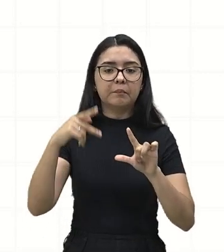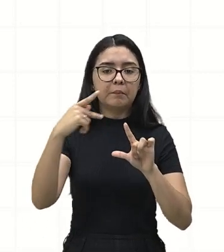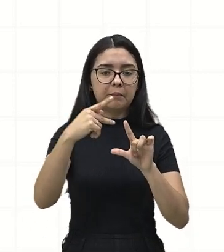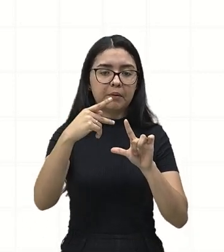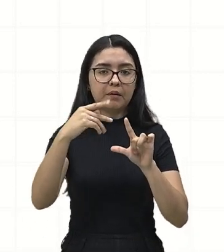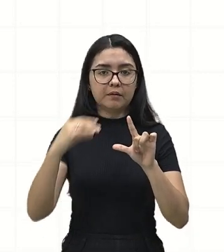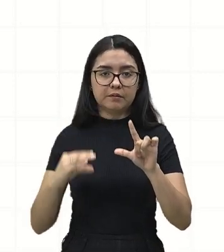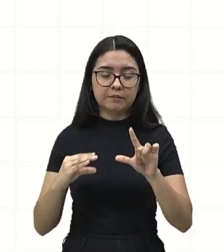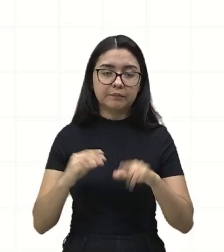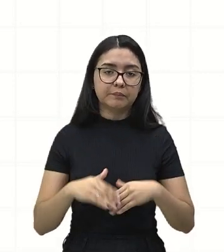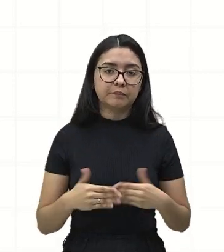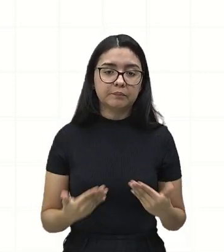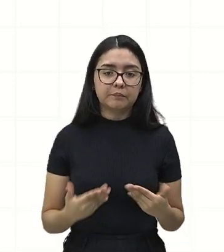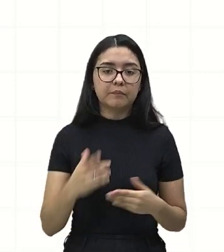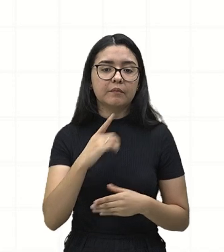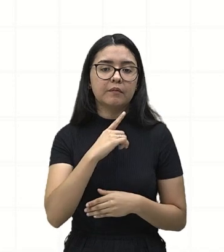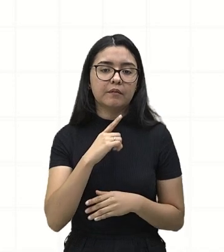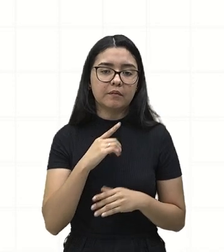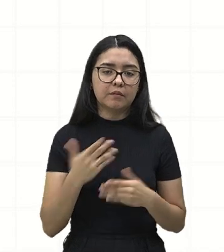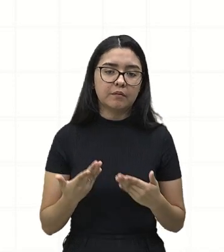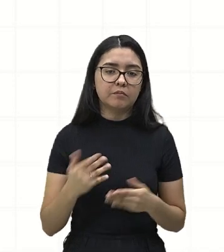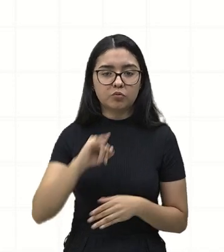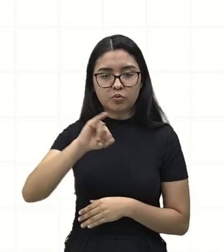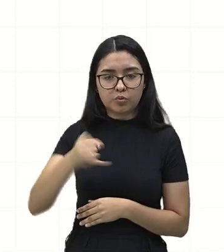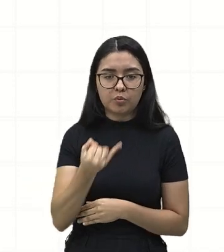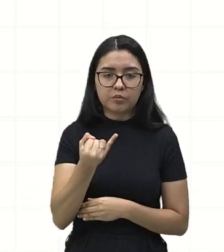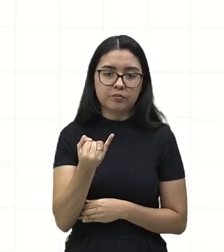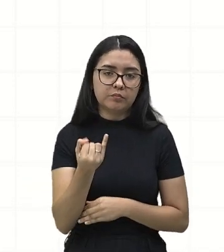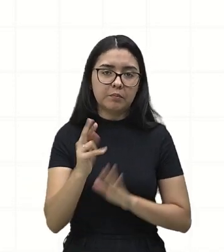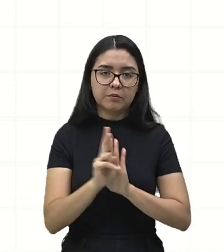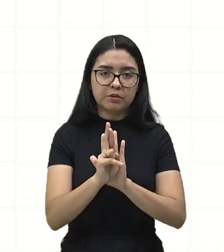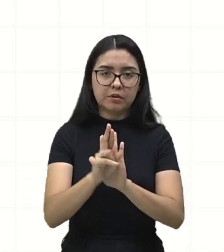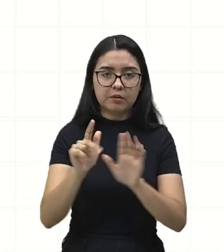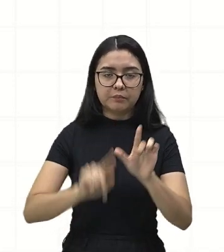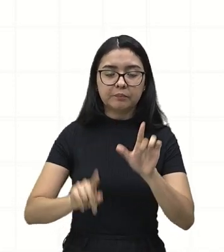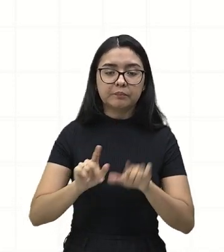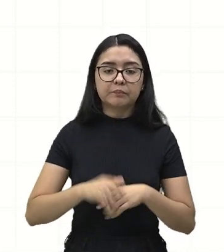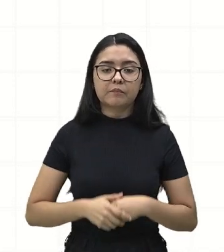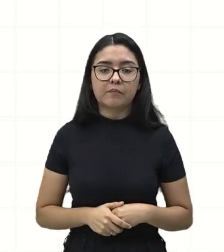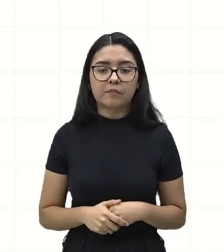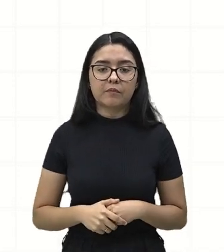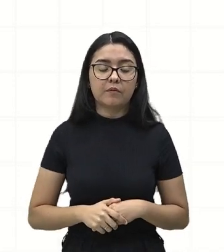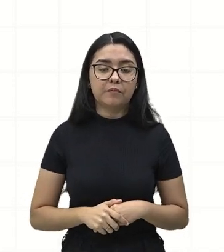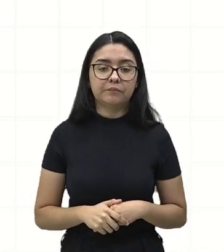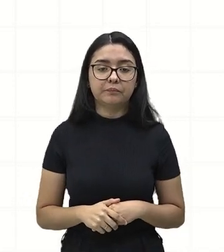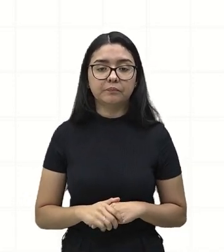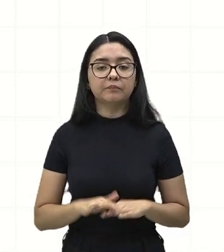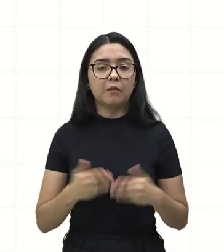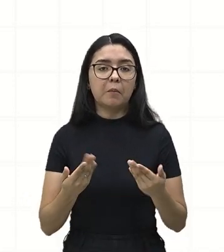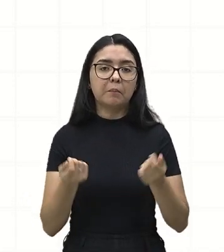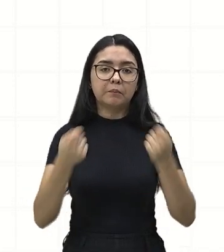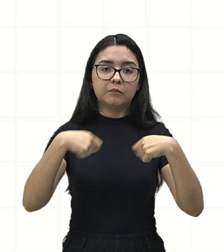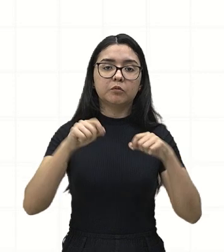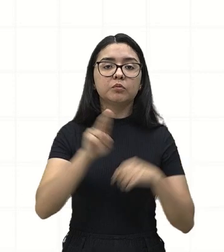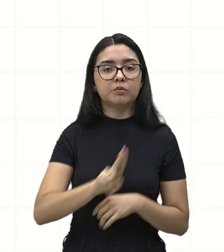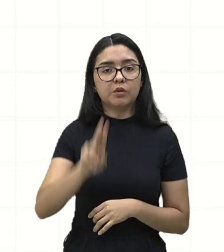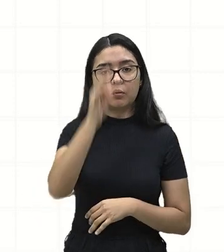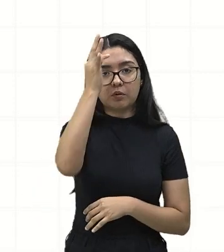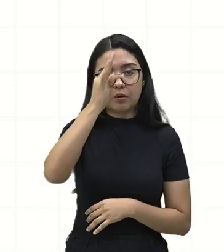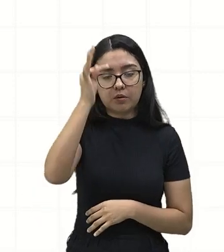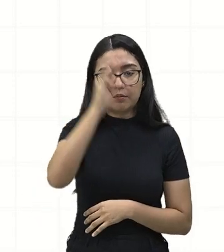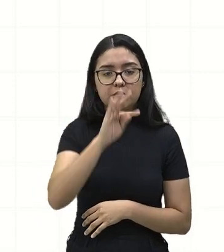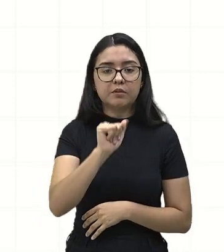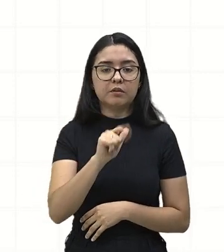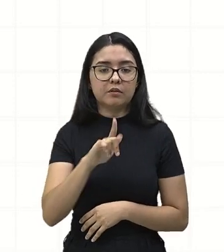C, que eu vou chamar aqui de J. Beleza? Então, eu posso aplicar o teorema de Tales também